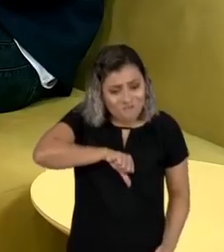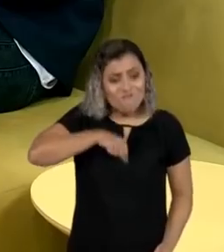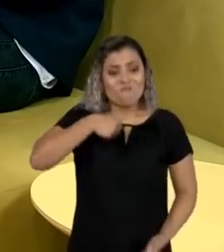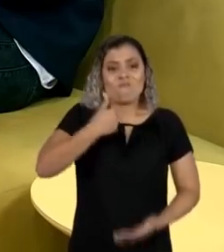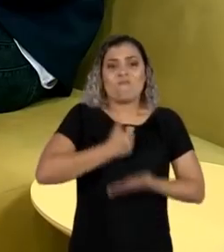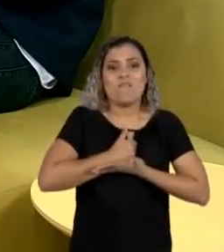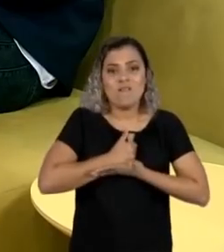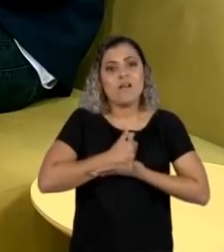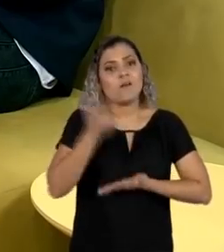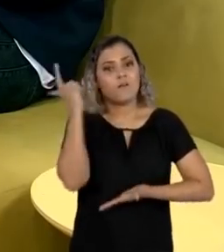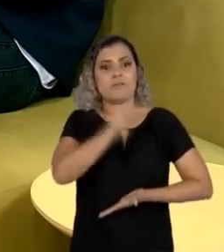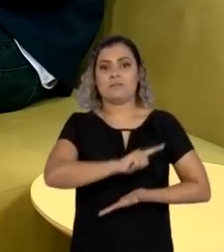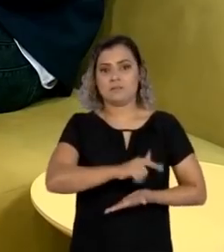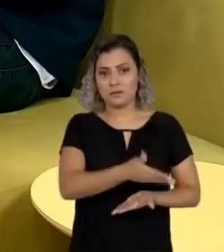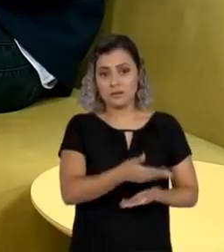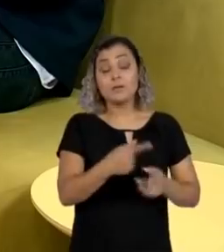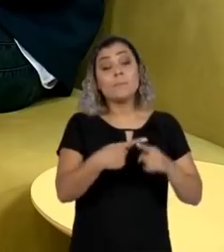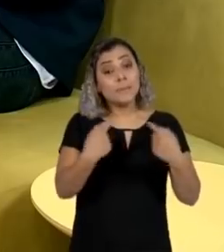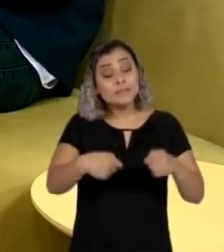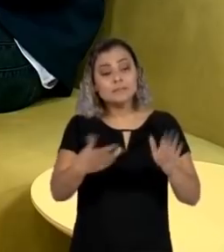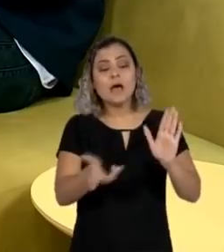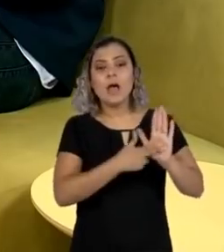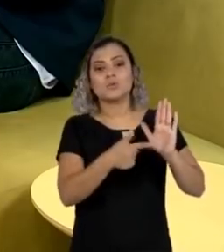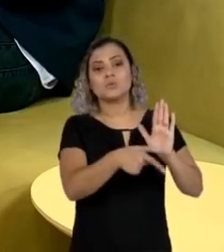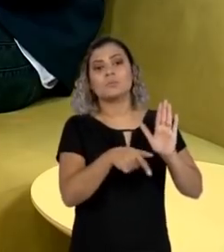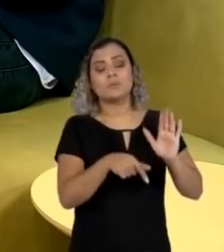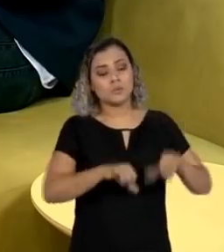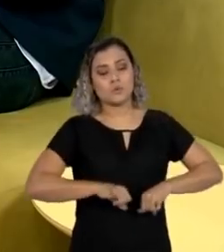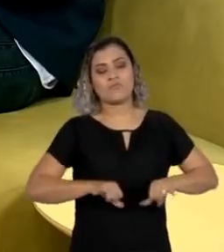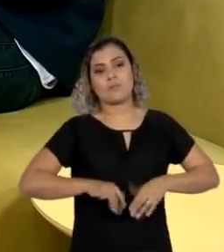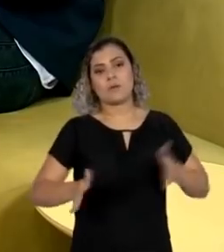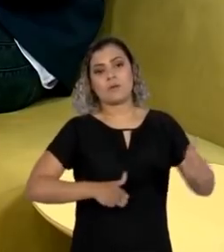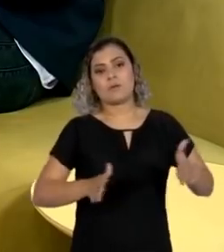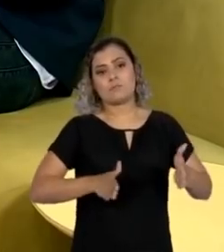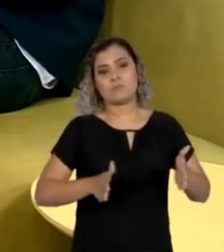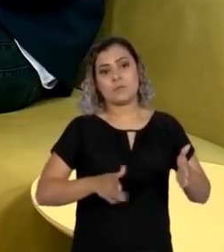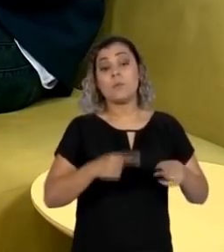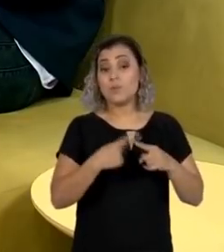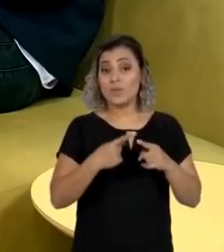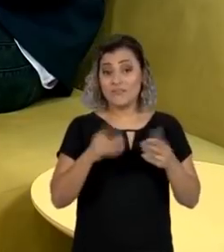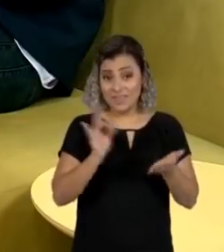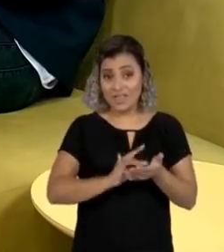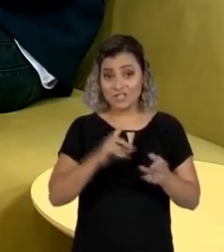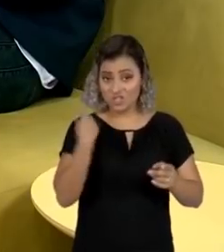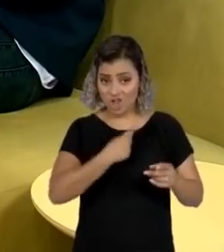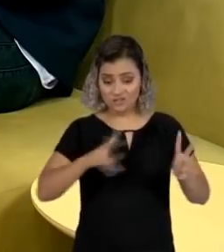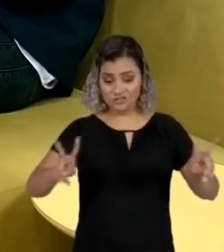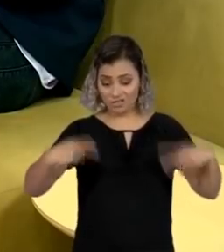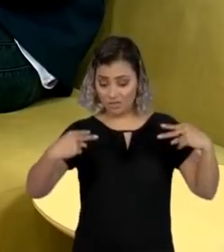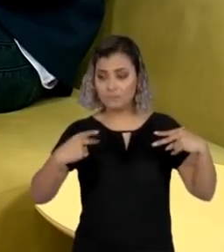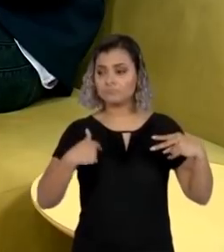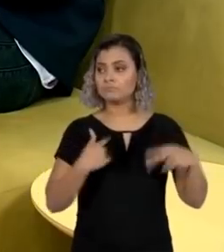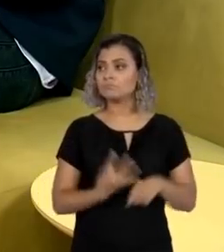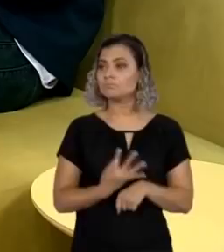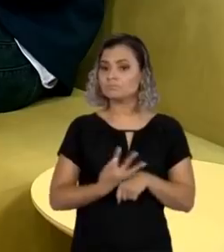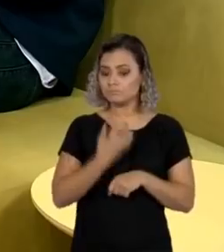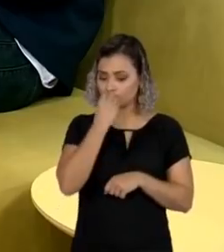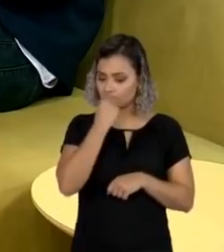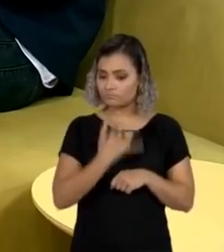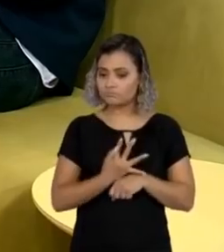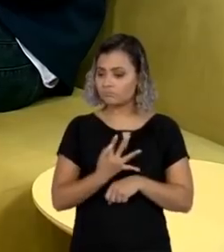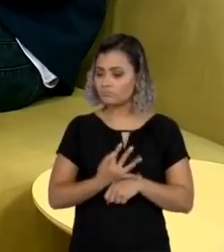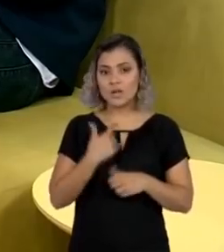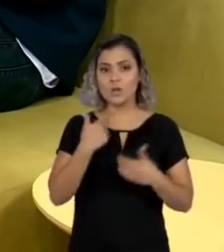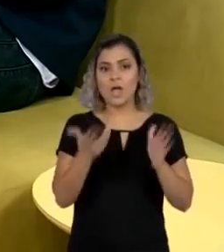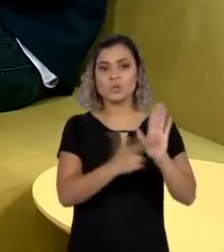Tentar, principalmente, acho que primeiro admitir que ele está num quadro de sofrimento, porque a gente tem muita resistência em admitir, né? A primeira questão que aparece na